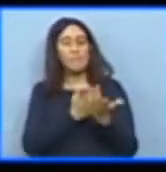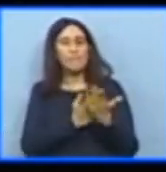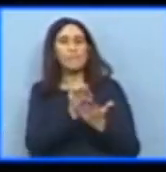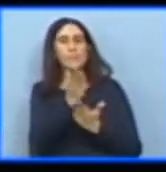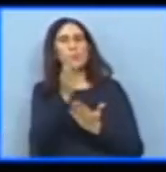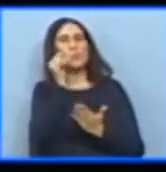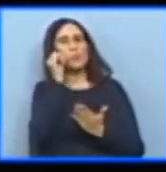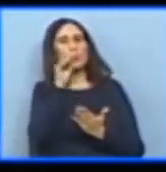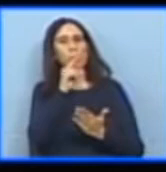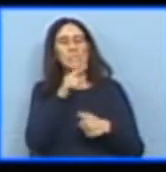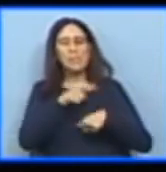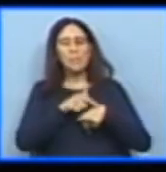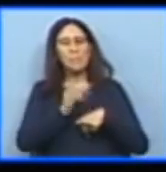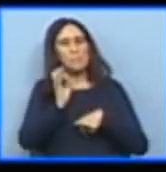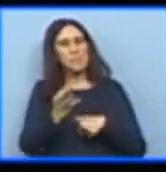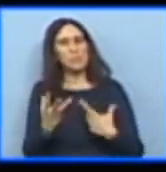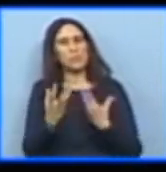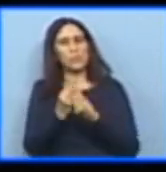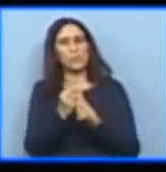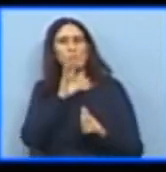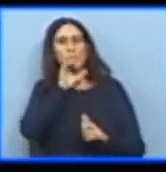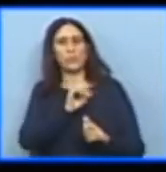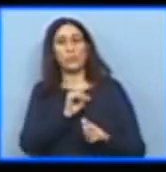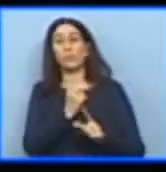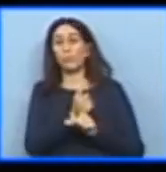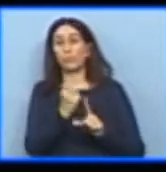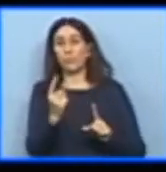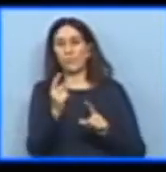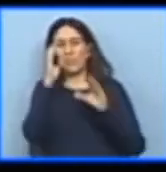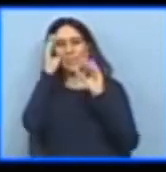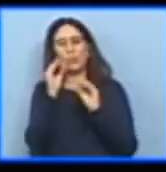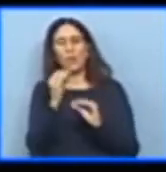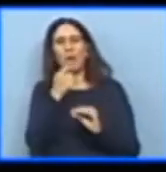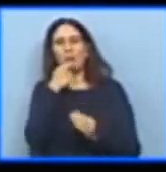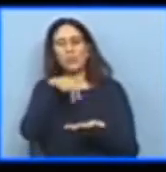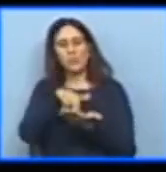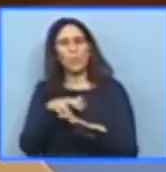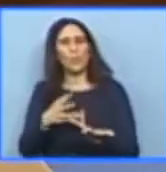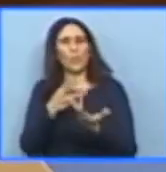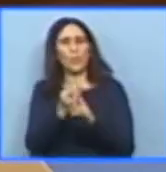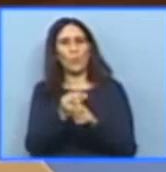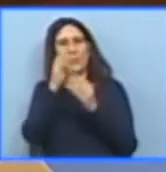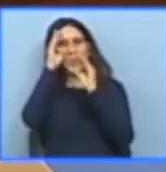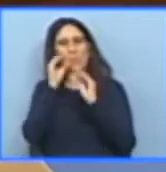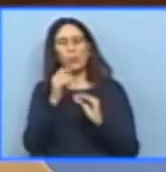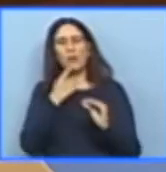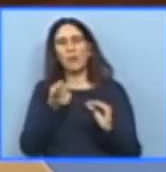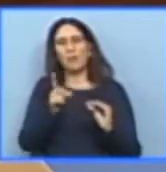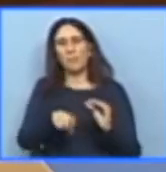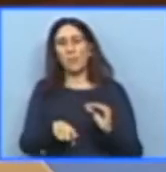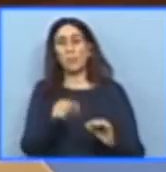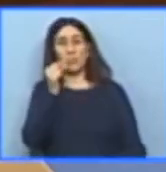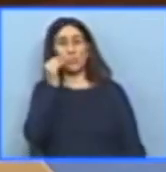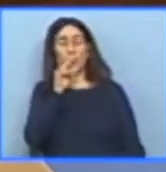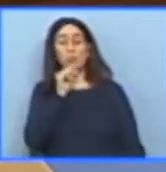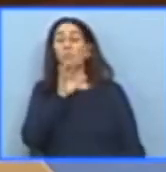poderem estar o tempo que fiz um com sítios porque educar estar com educar perto de ir pais